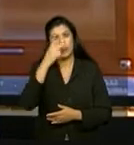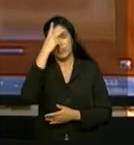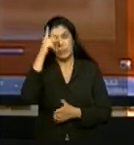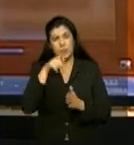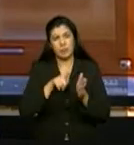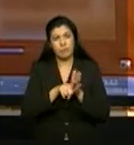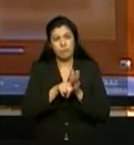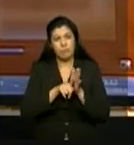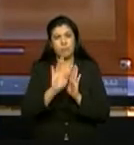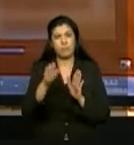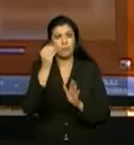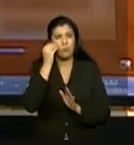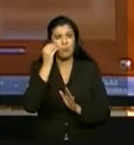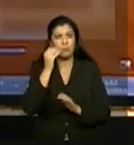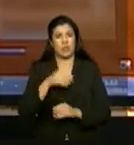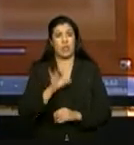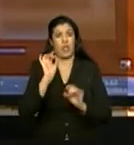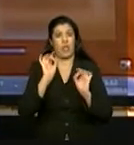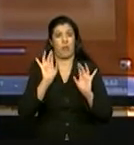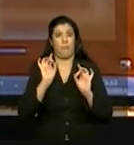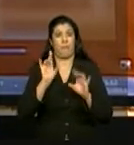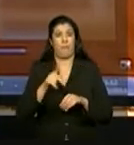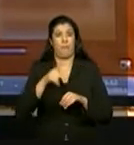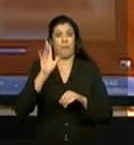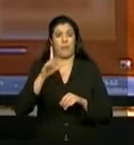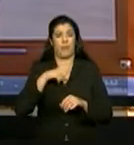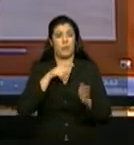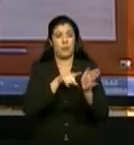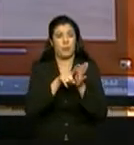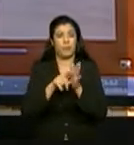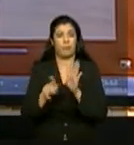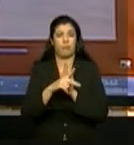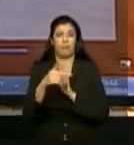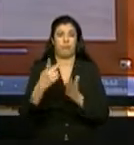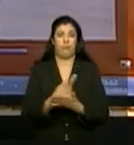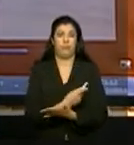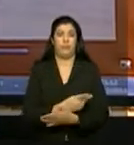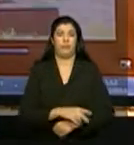experimentados por excelência muito experimentados que nós sempre esse caso